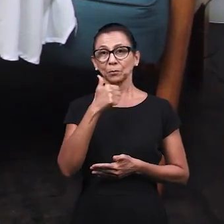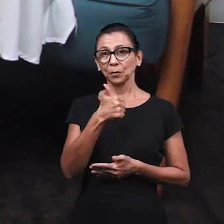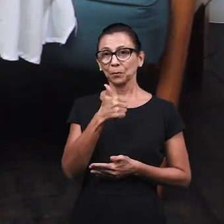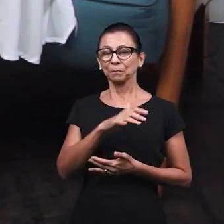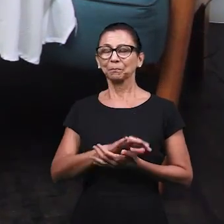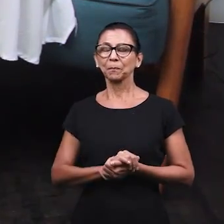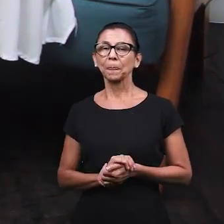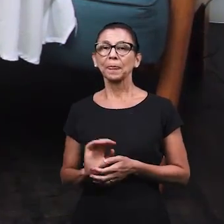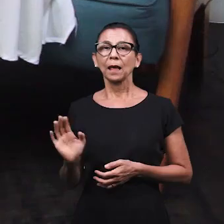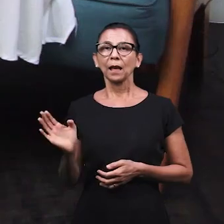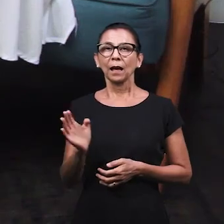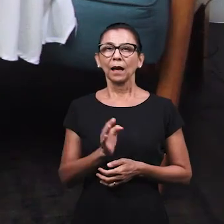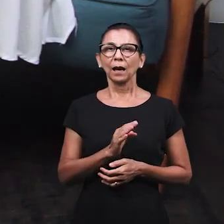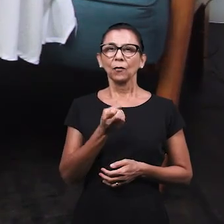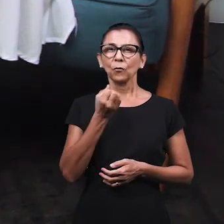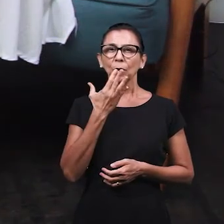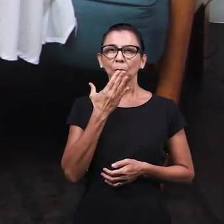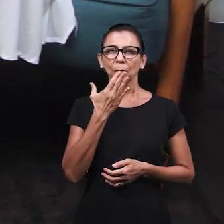Rádio Manaim.